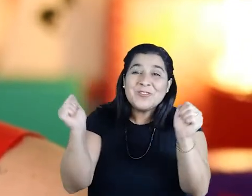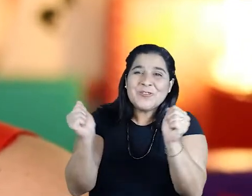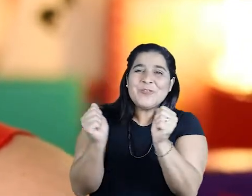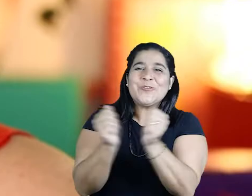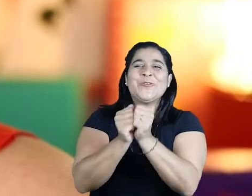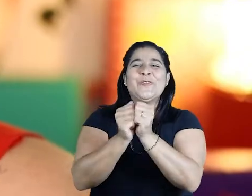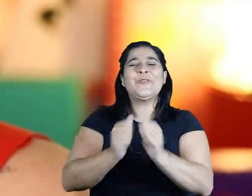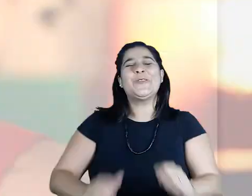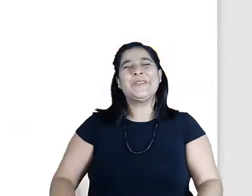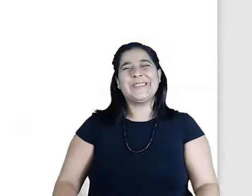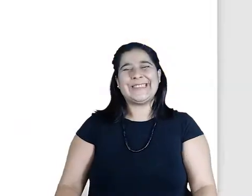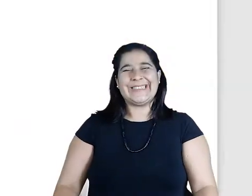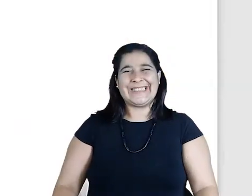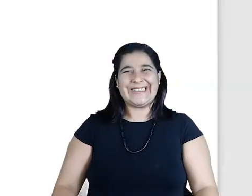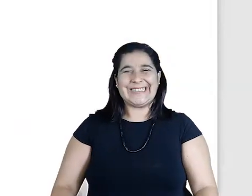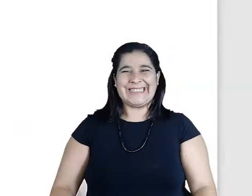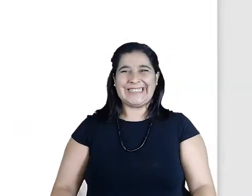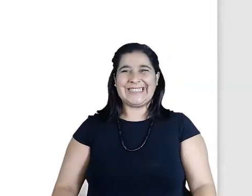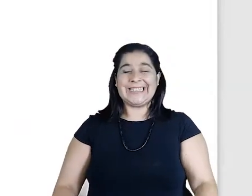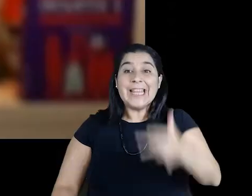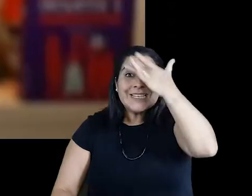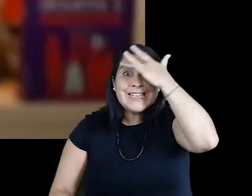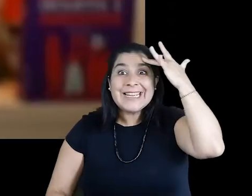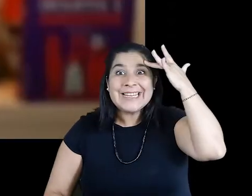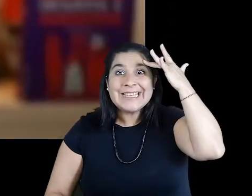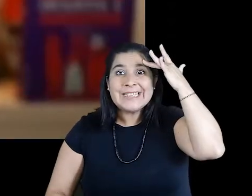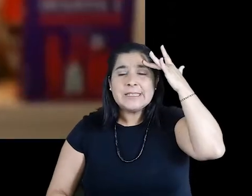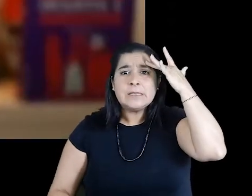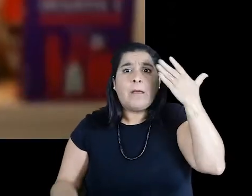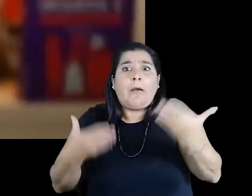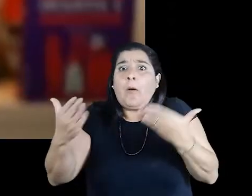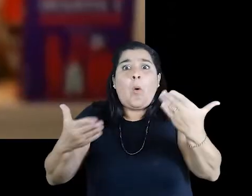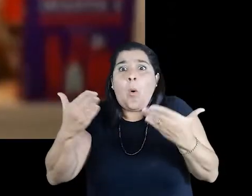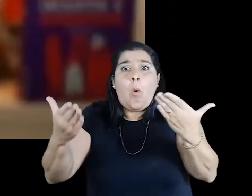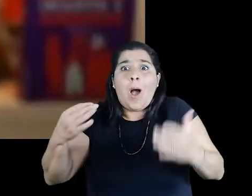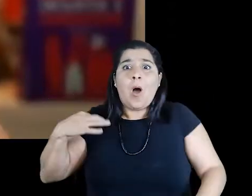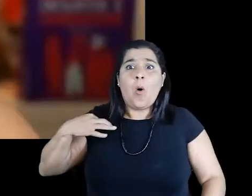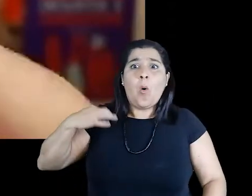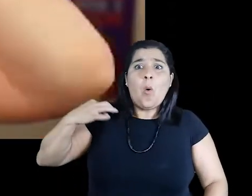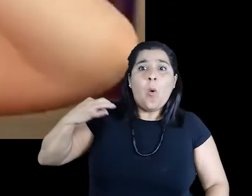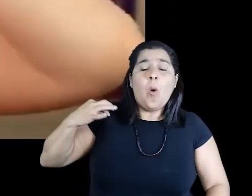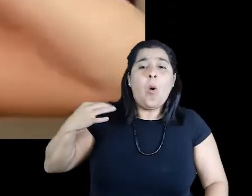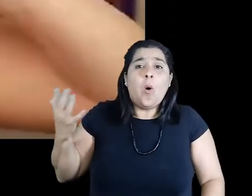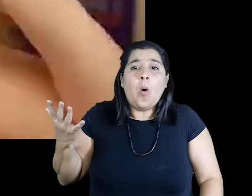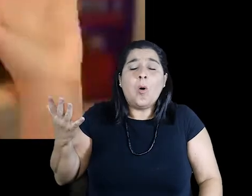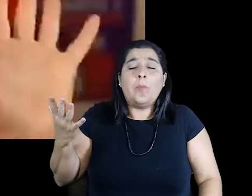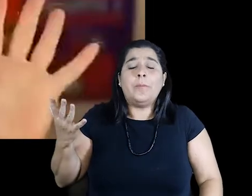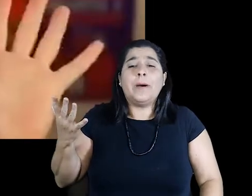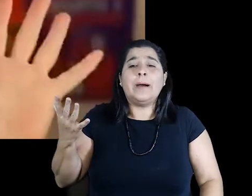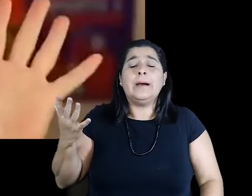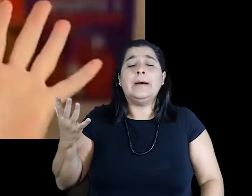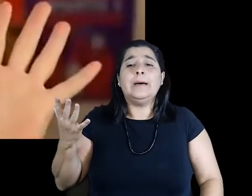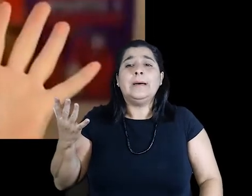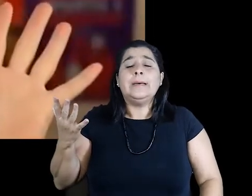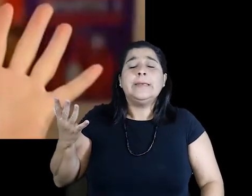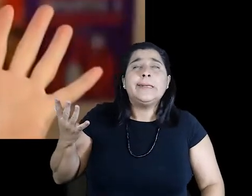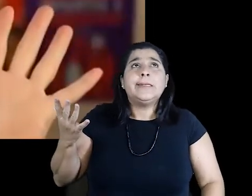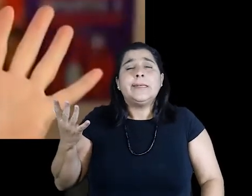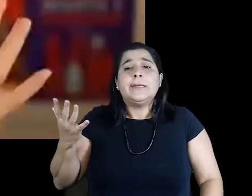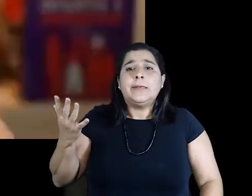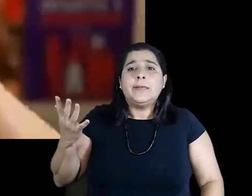gente segue junto. Gente, com que roupa vocês acham que